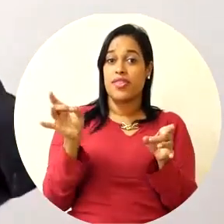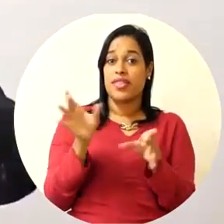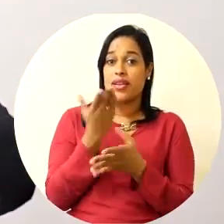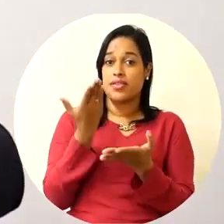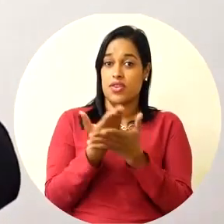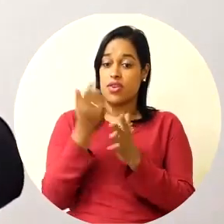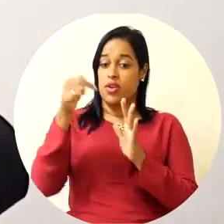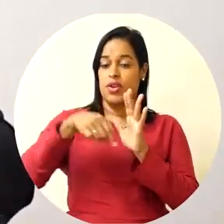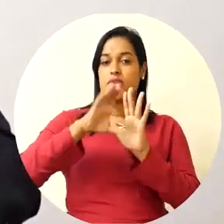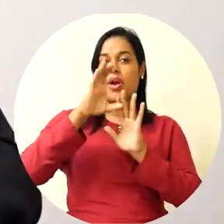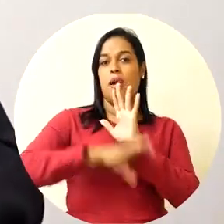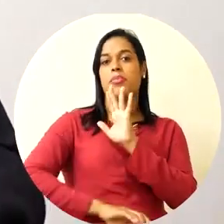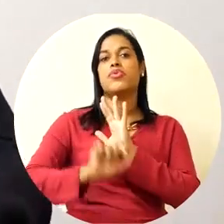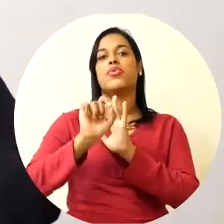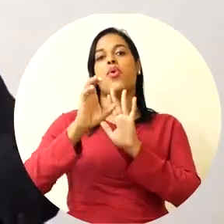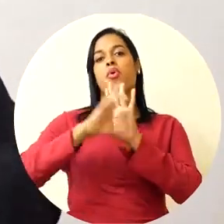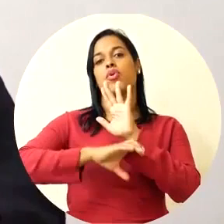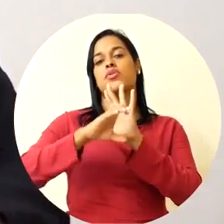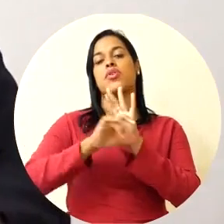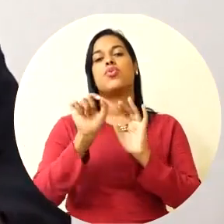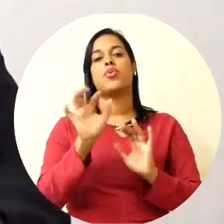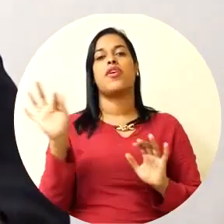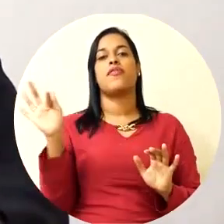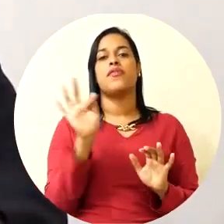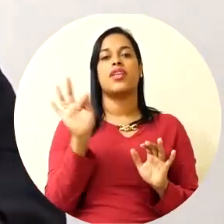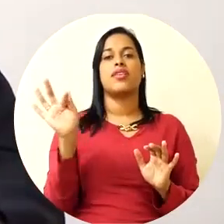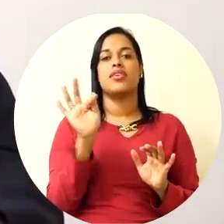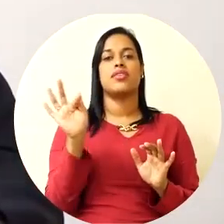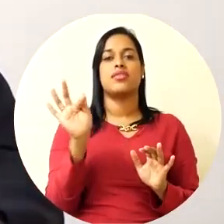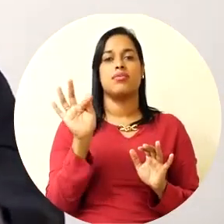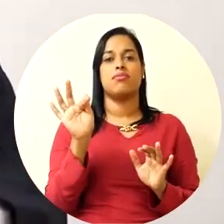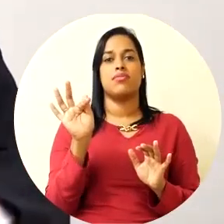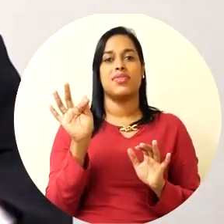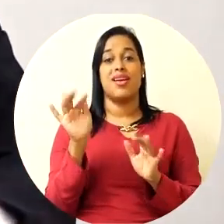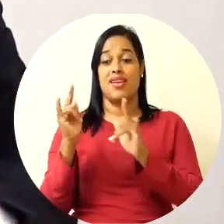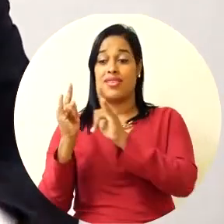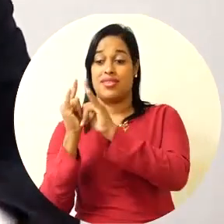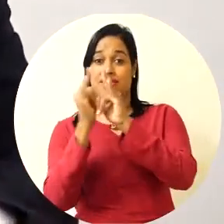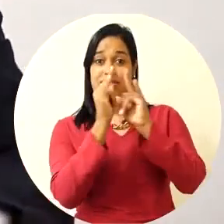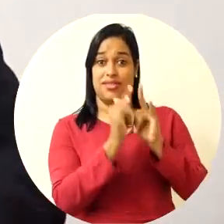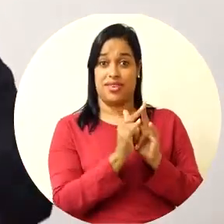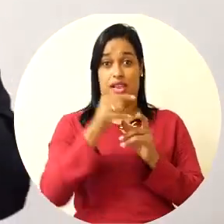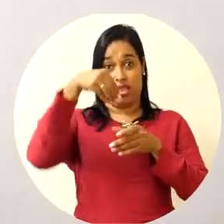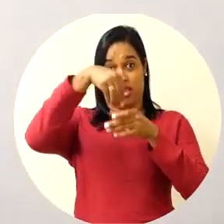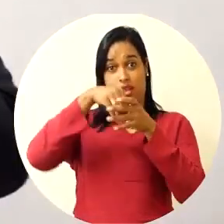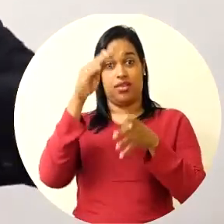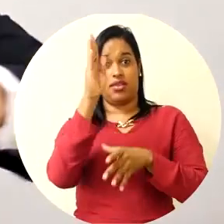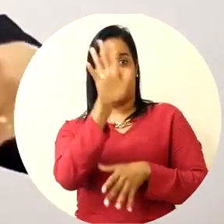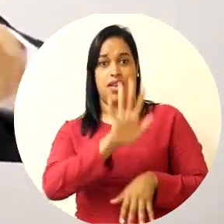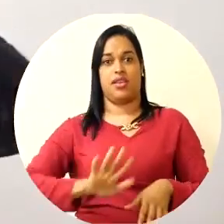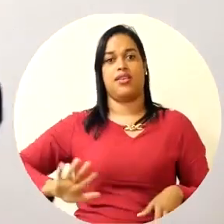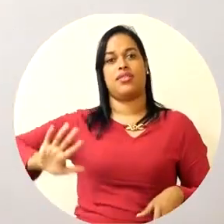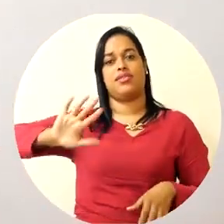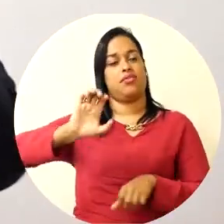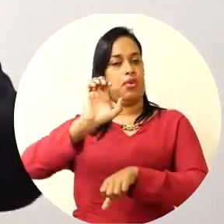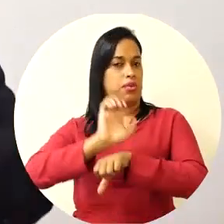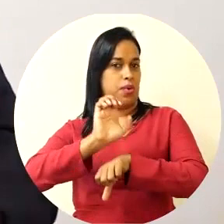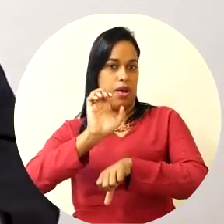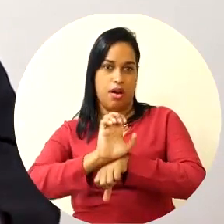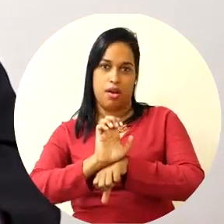vamos terminar nosso estudo nesse capítulo através do conceito de federação, que são entidades sindicais que dentro de um